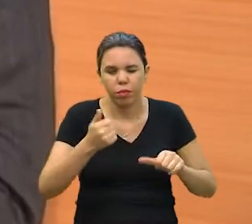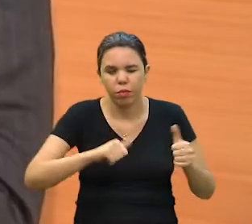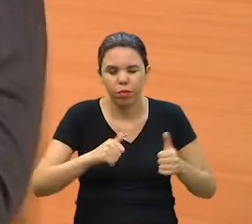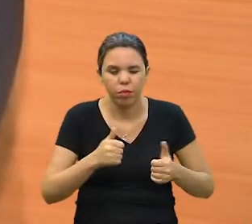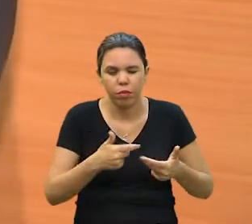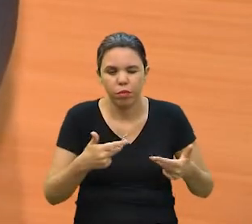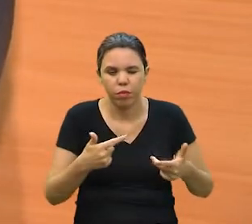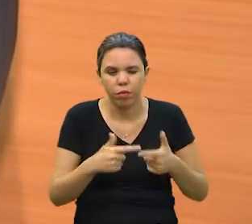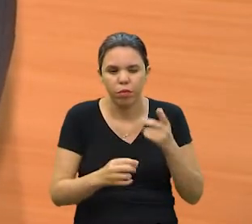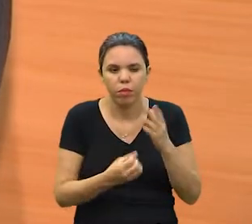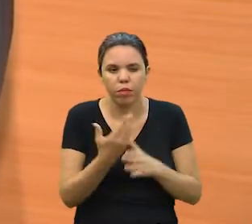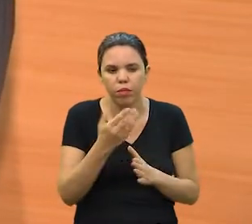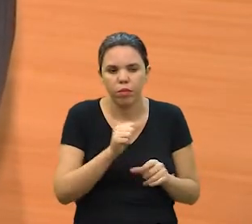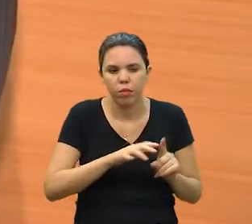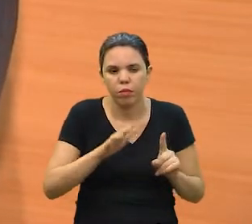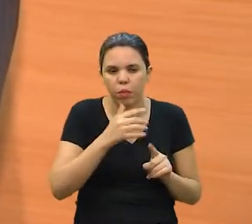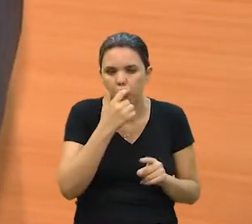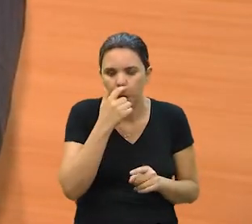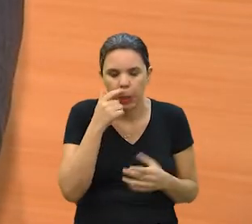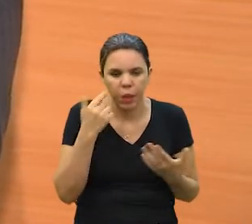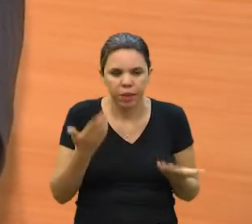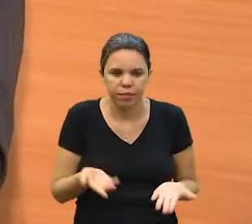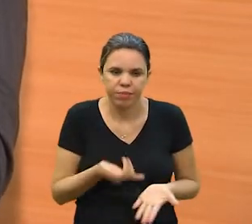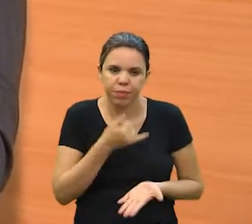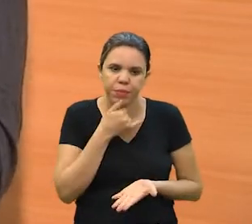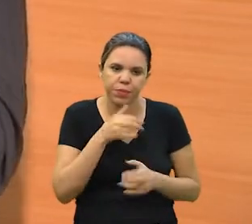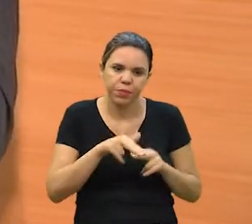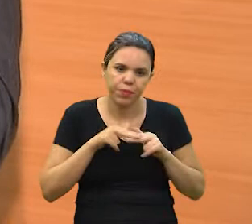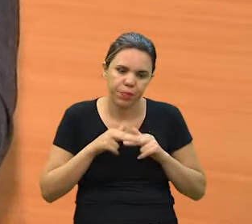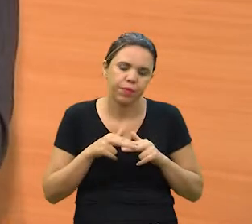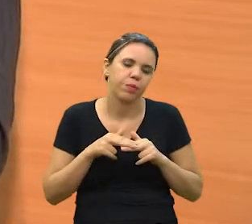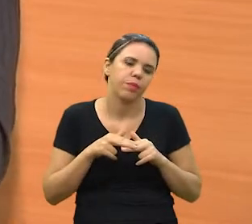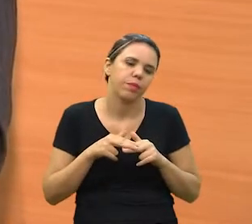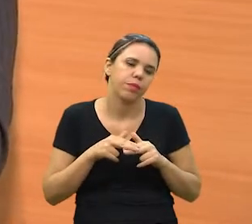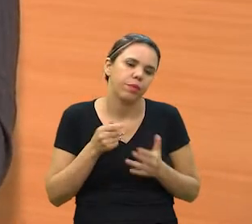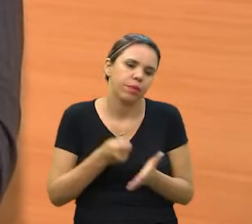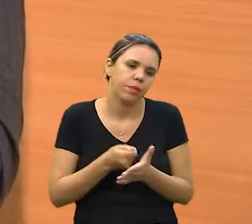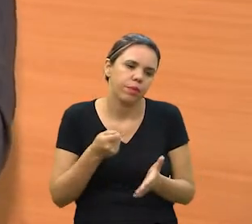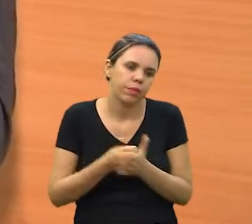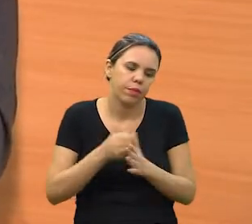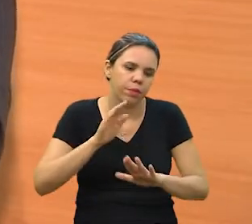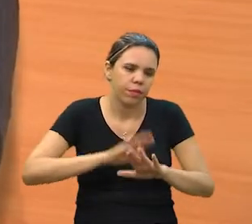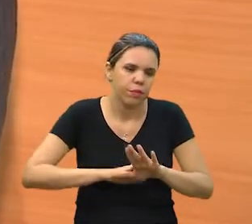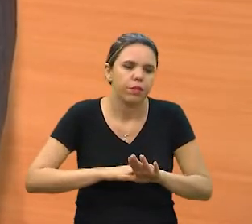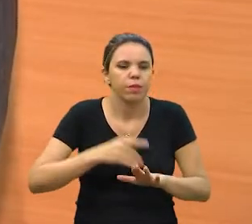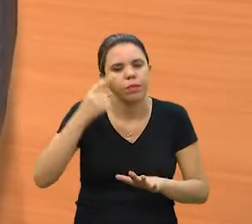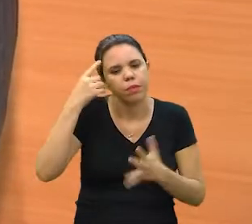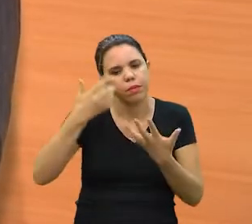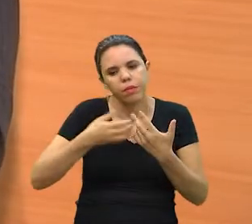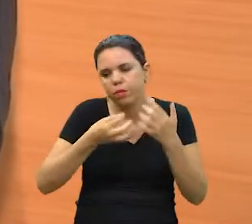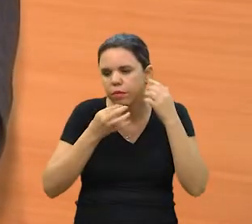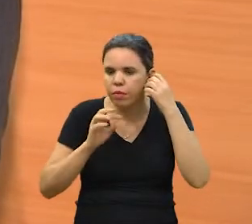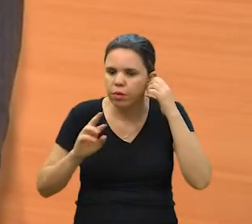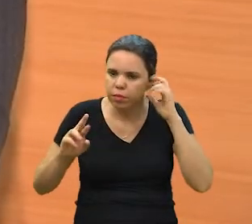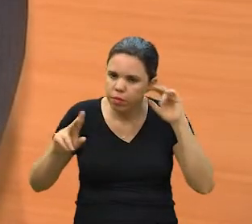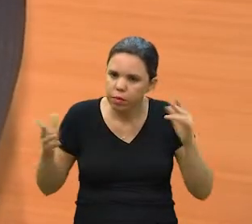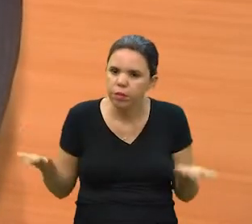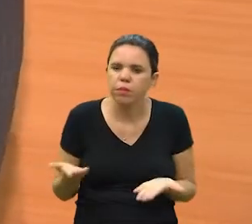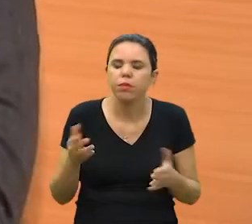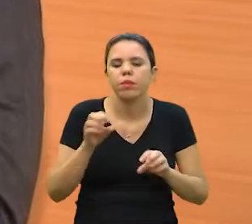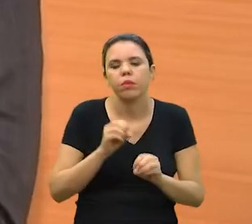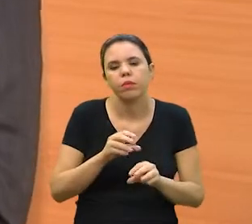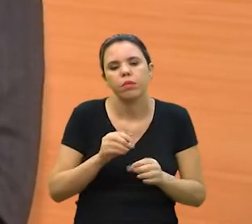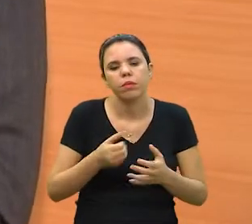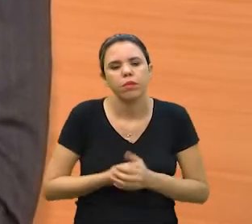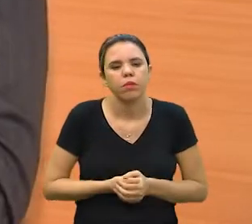ver muitas das coisas que estão acontecendo na sociedade, infelizmente são colocadas por determinadas ideologias, determinados pensamentos. E hoje a área